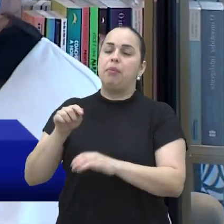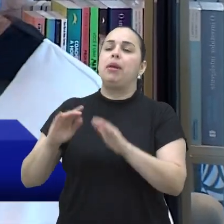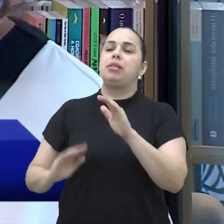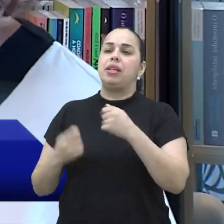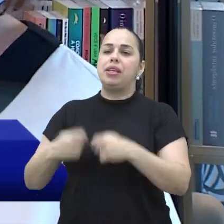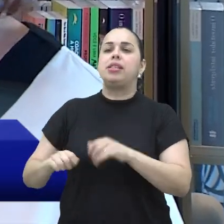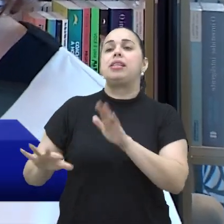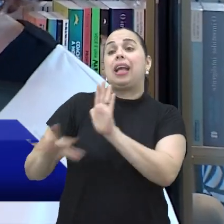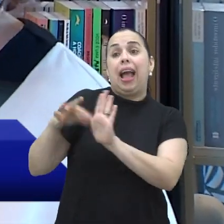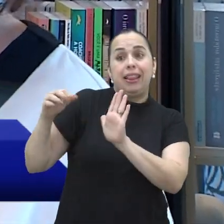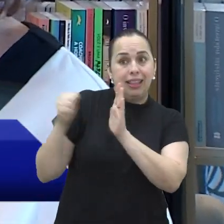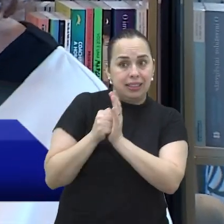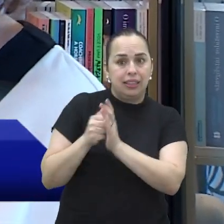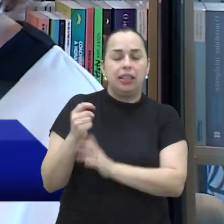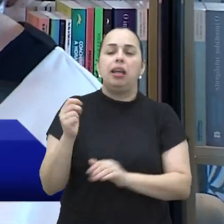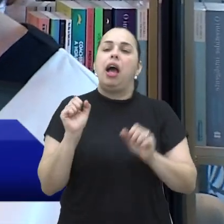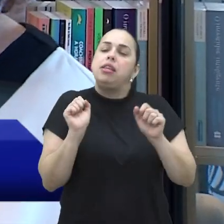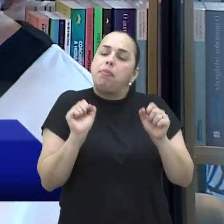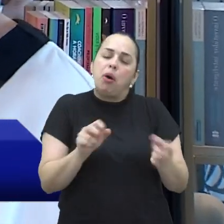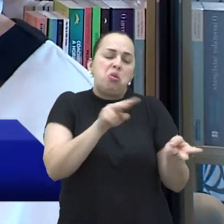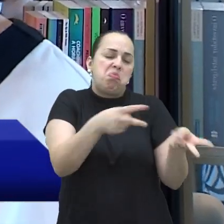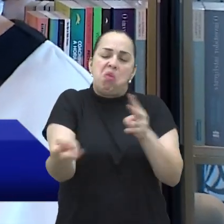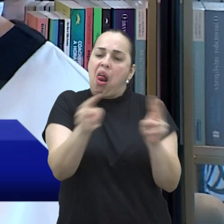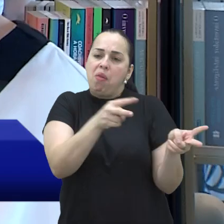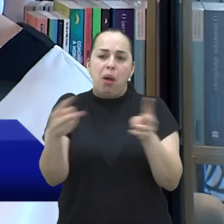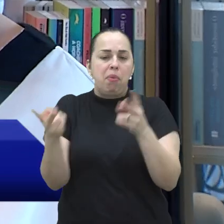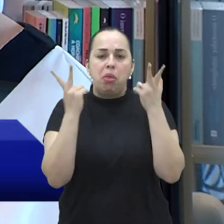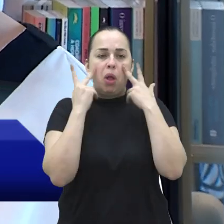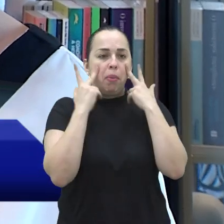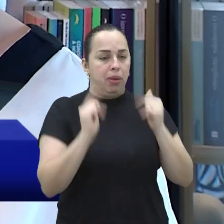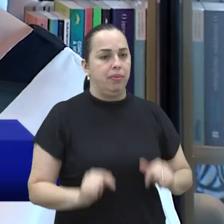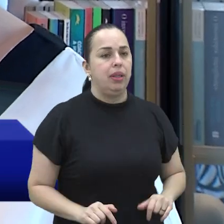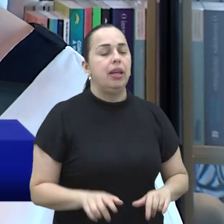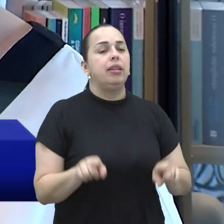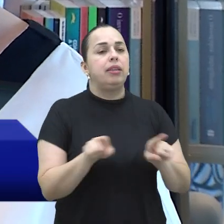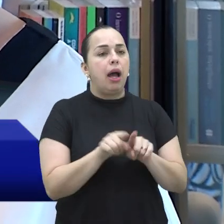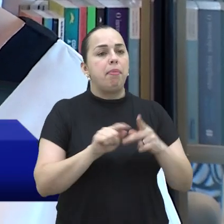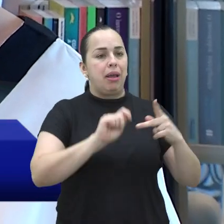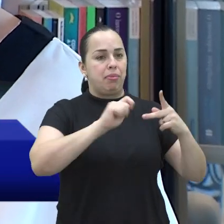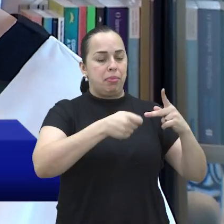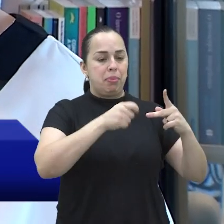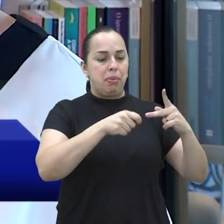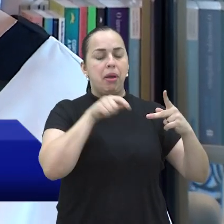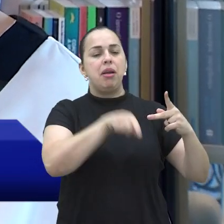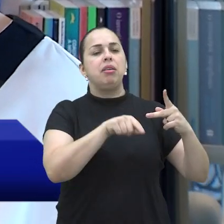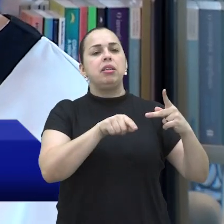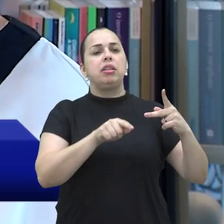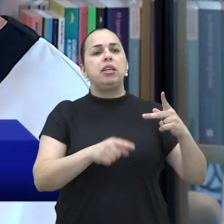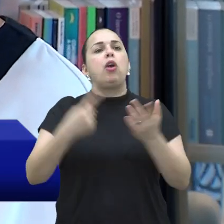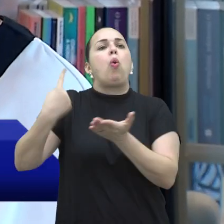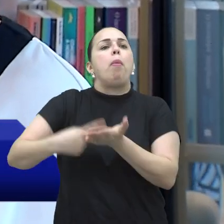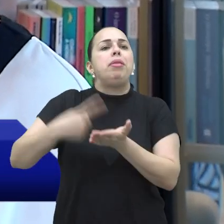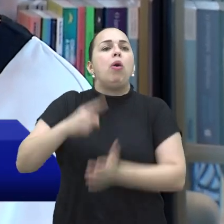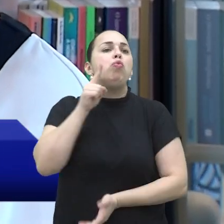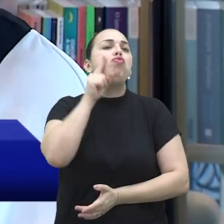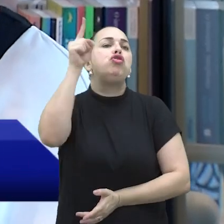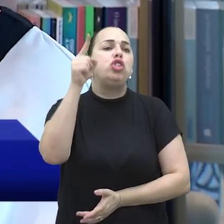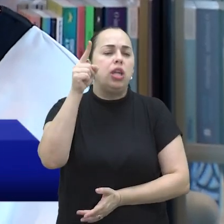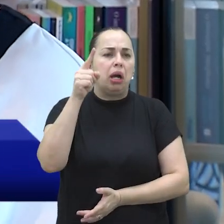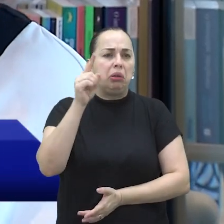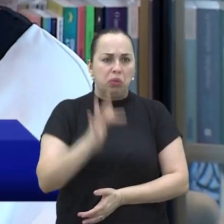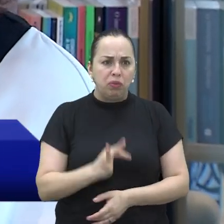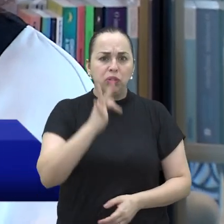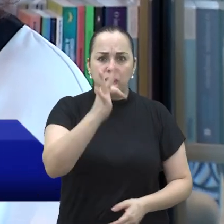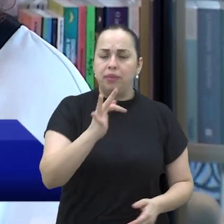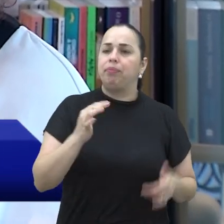não terá mais esse limite, poderá fazer aí o que for necessário ao longo do dia. E foi anunciado também o Pix Agendado. O que é essa ferramenta?